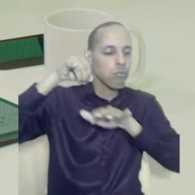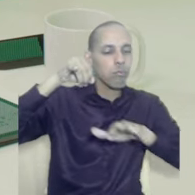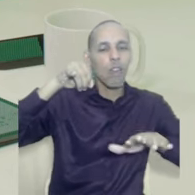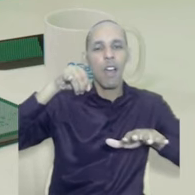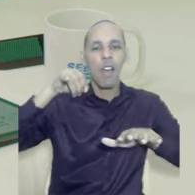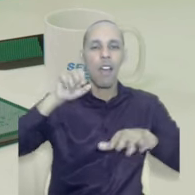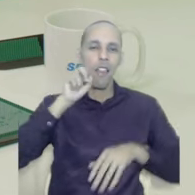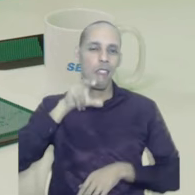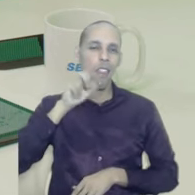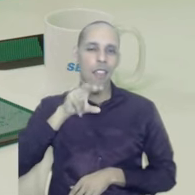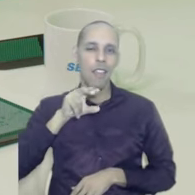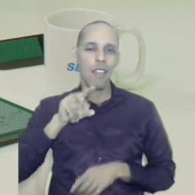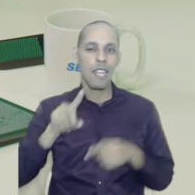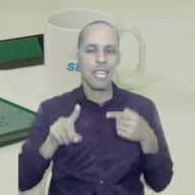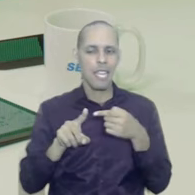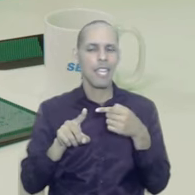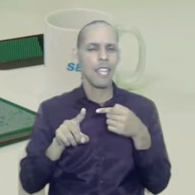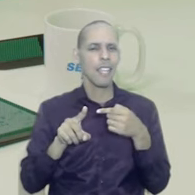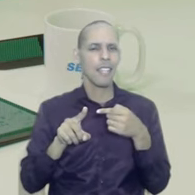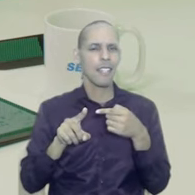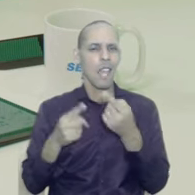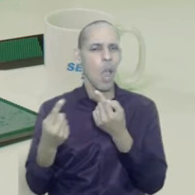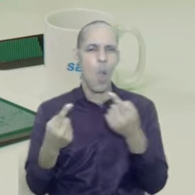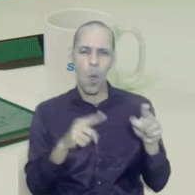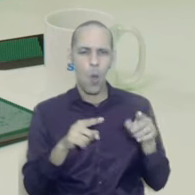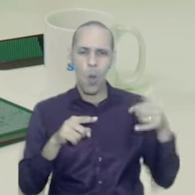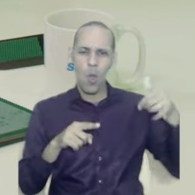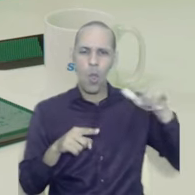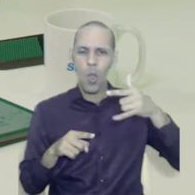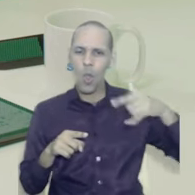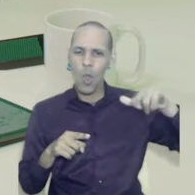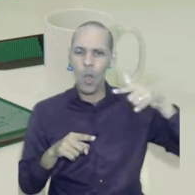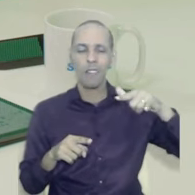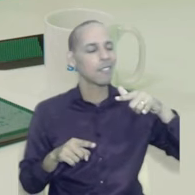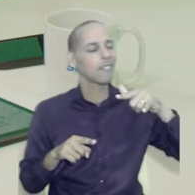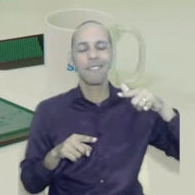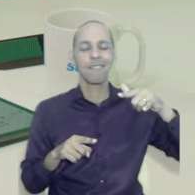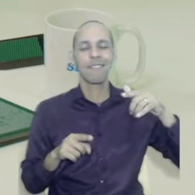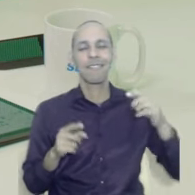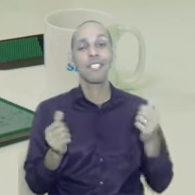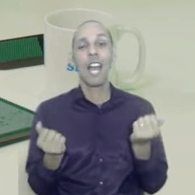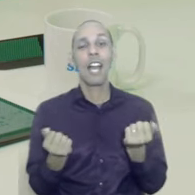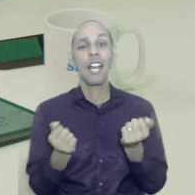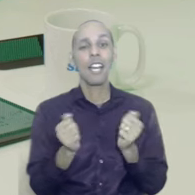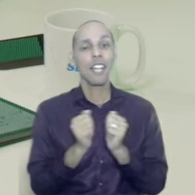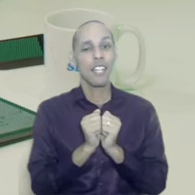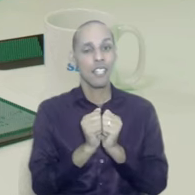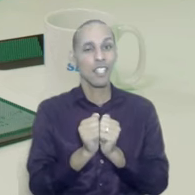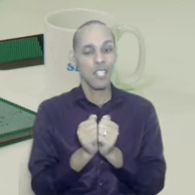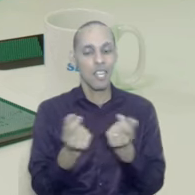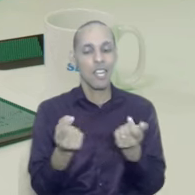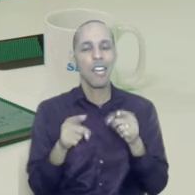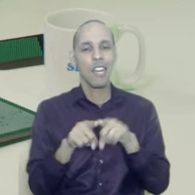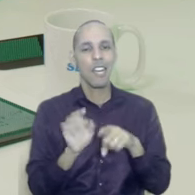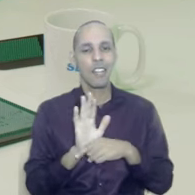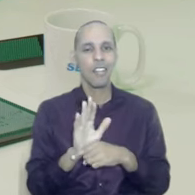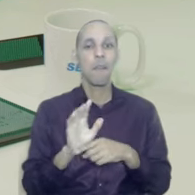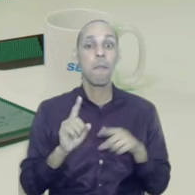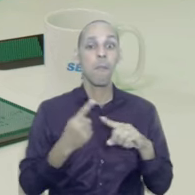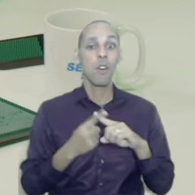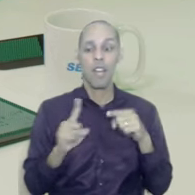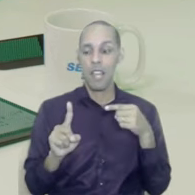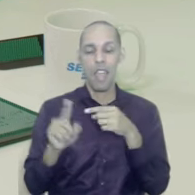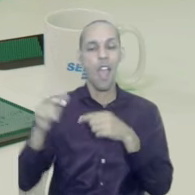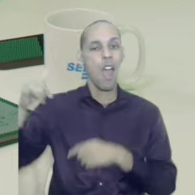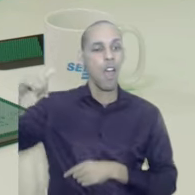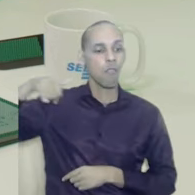entra até como um complementar só que a realidade do do da pulverização com avião são para grandes plantações né plantações muito grandes Tem lugares que não